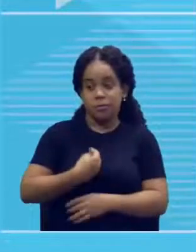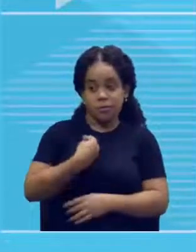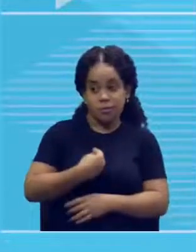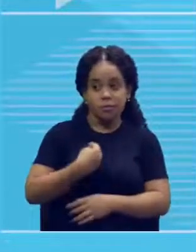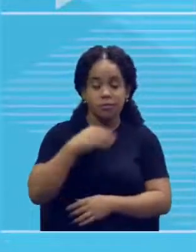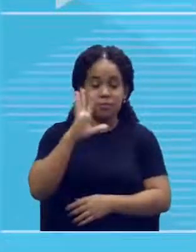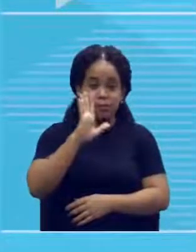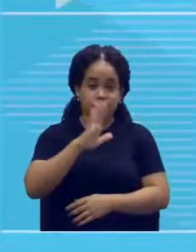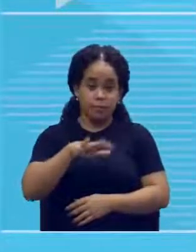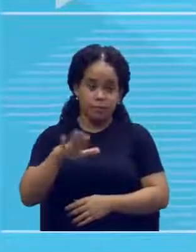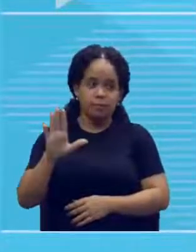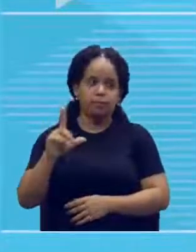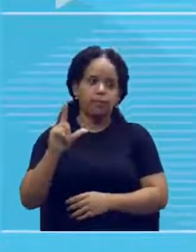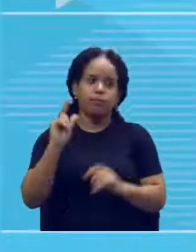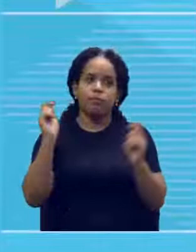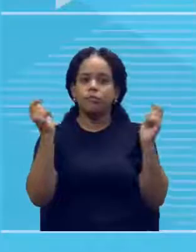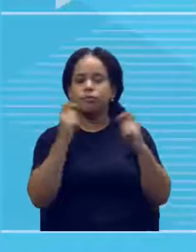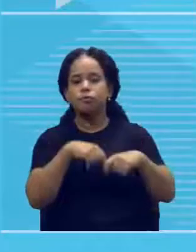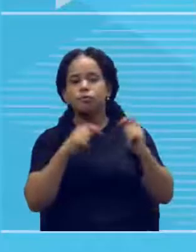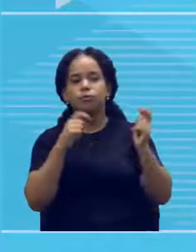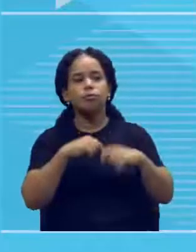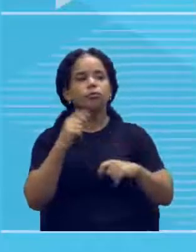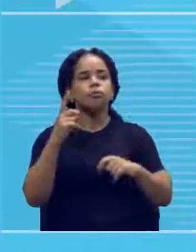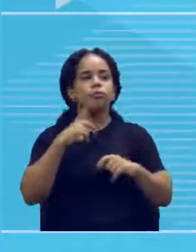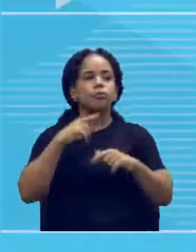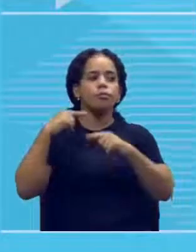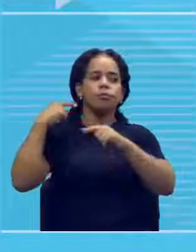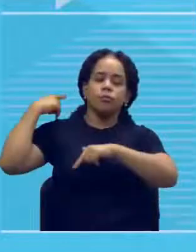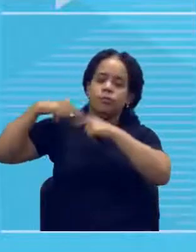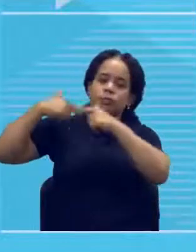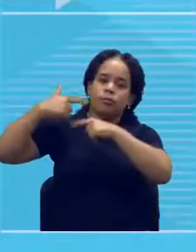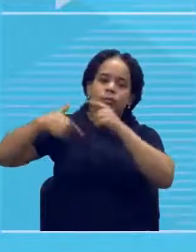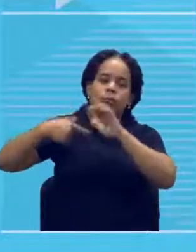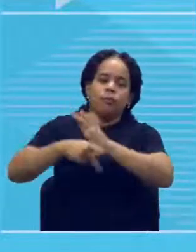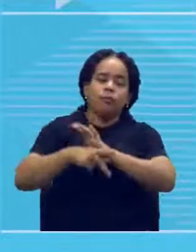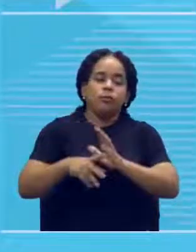crianças, até elas manterem, né, essas tradições.